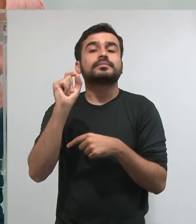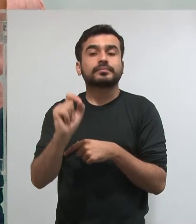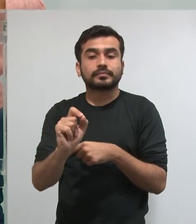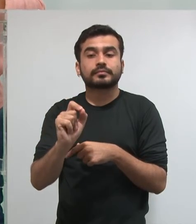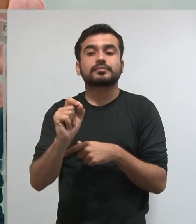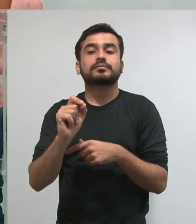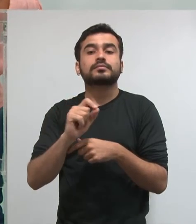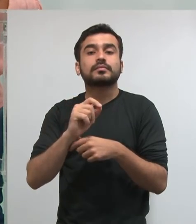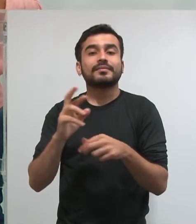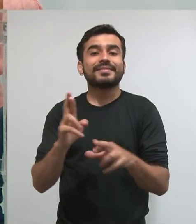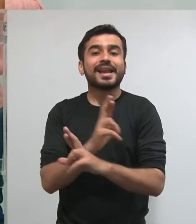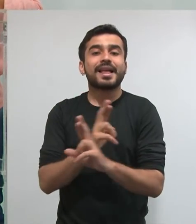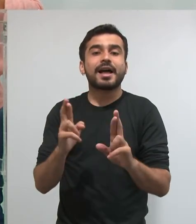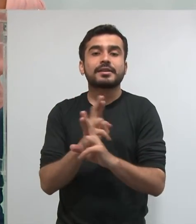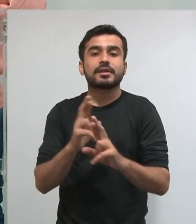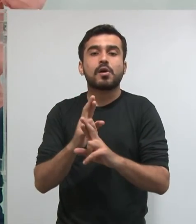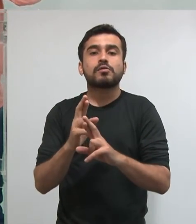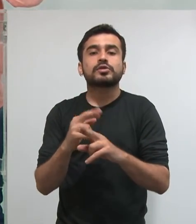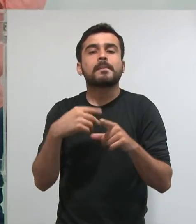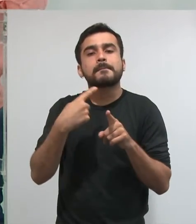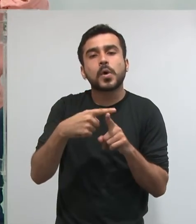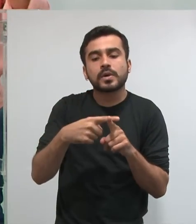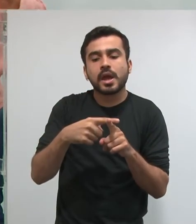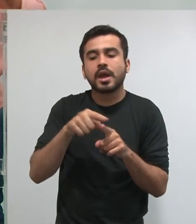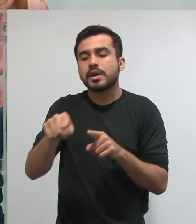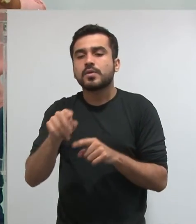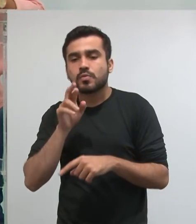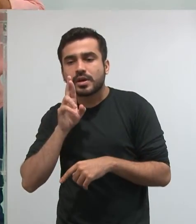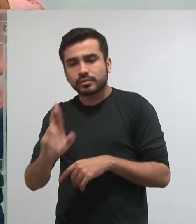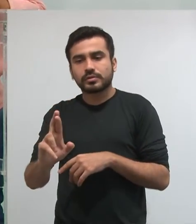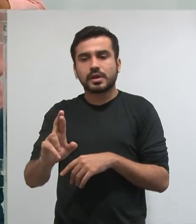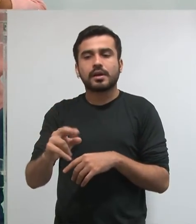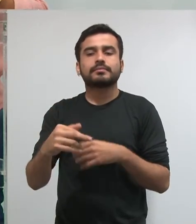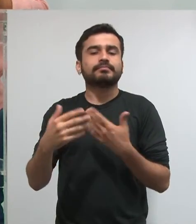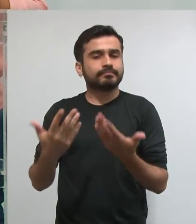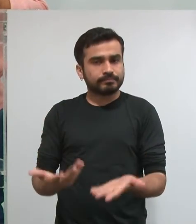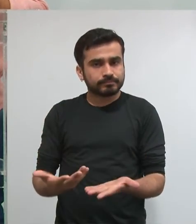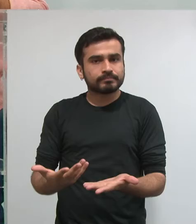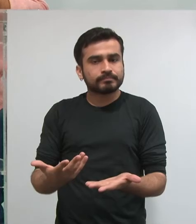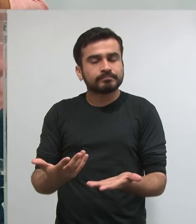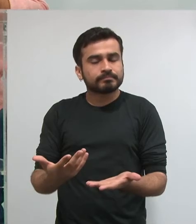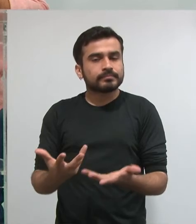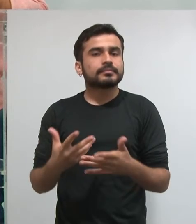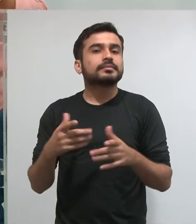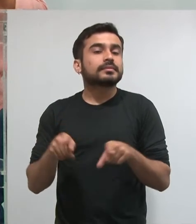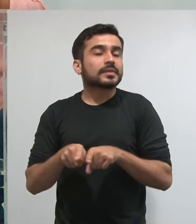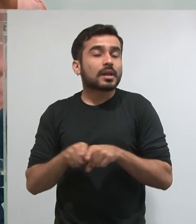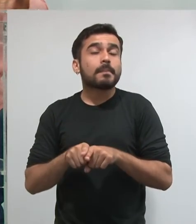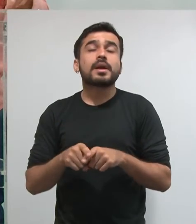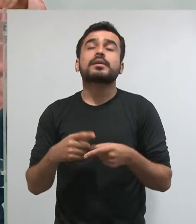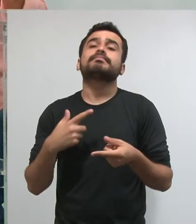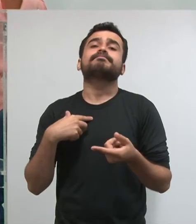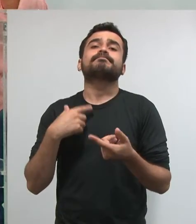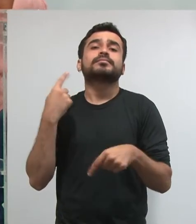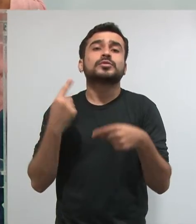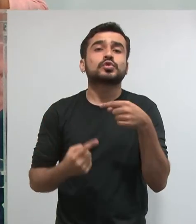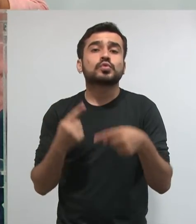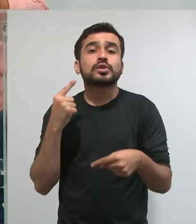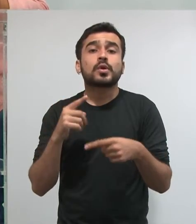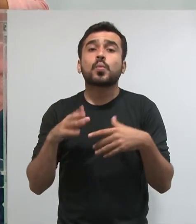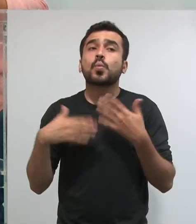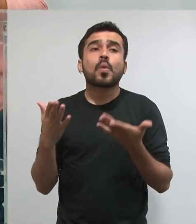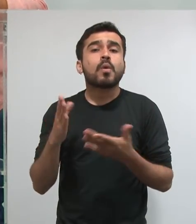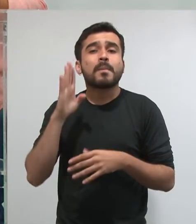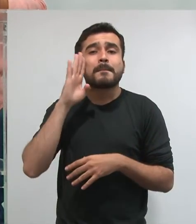essa relação de causa e efeito no sentido de você aprofundar a discussão sobre aquele problema e quais são as causas reais